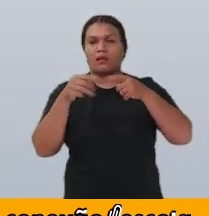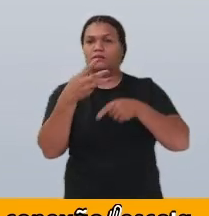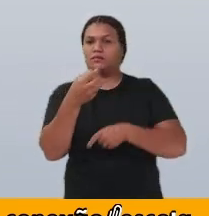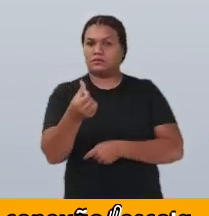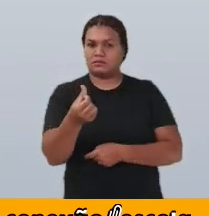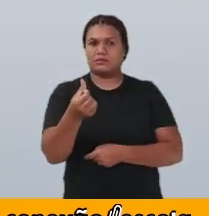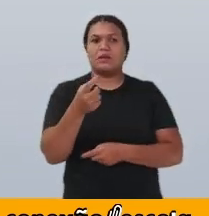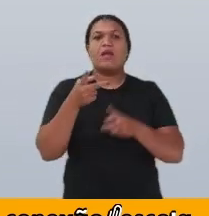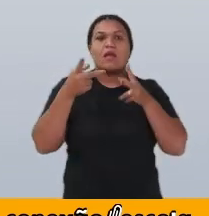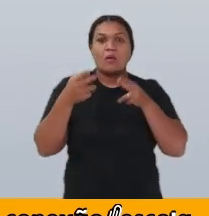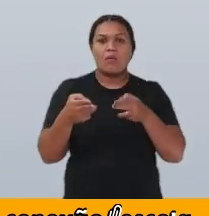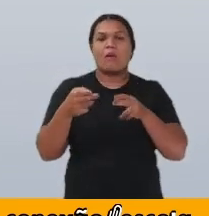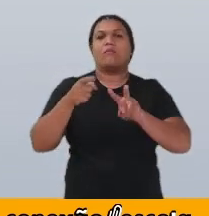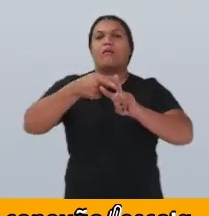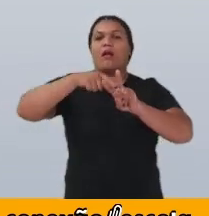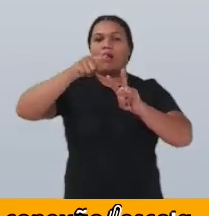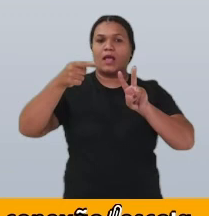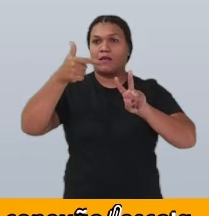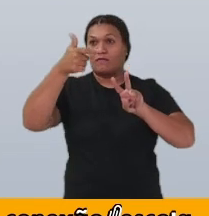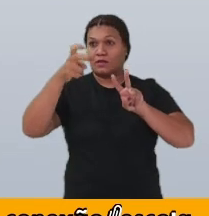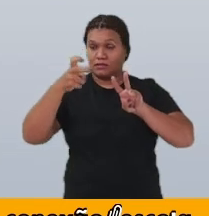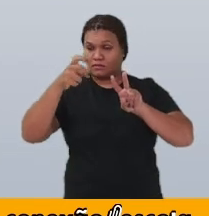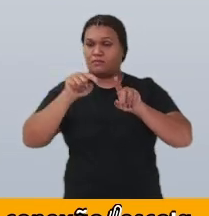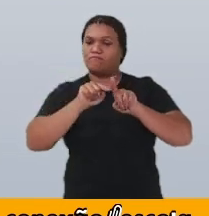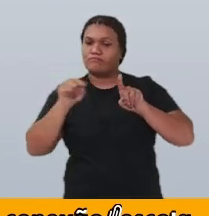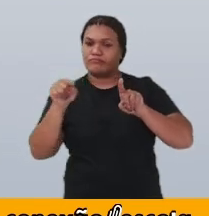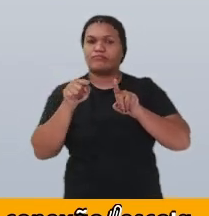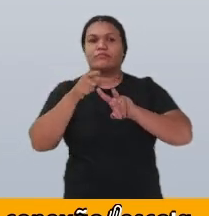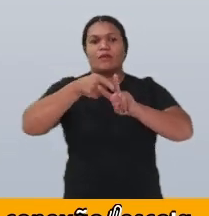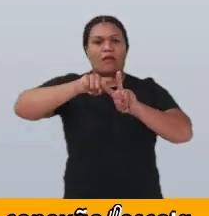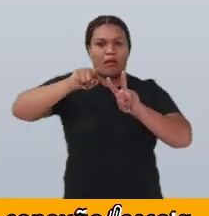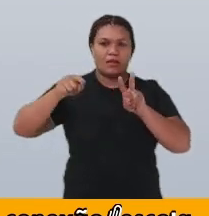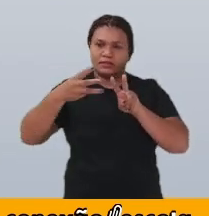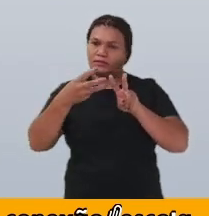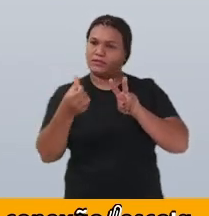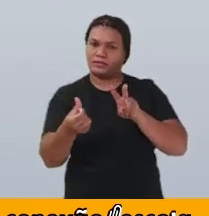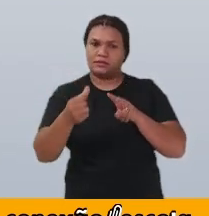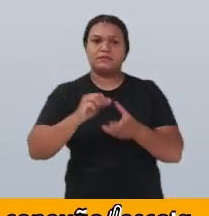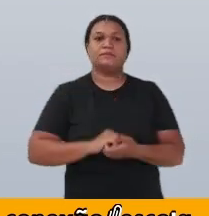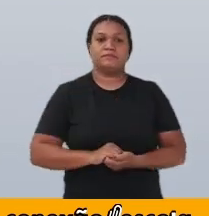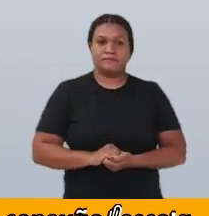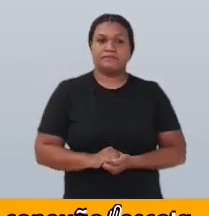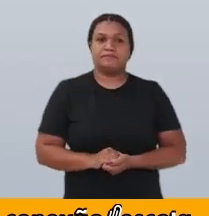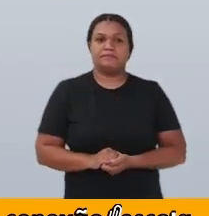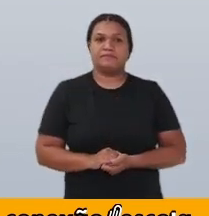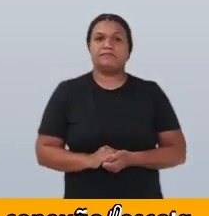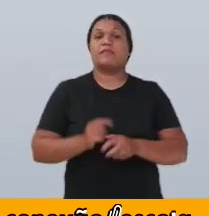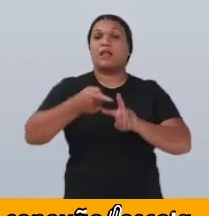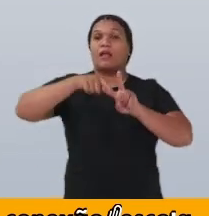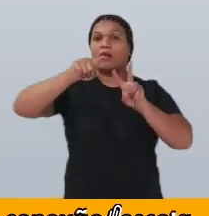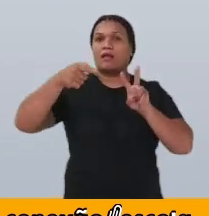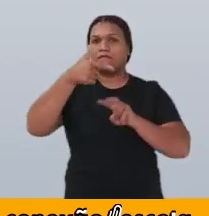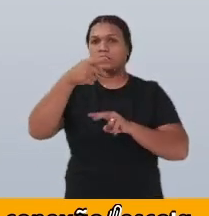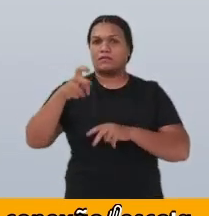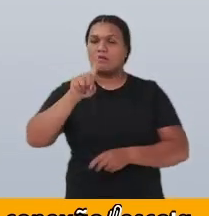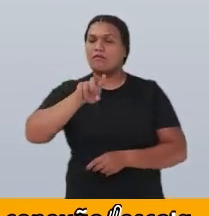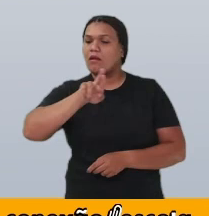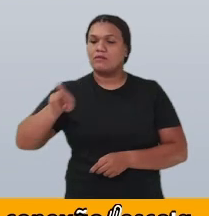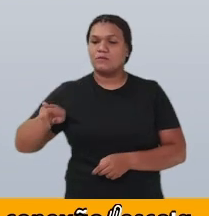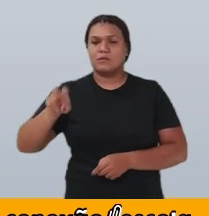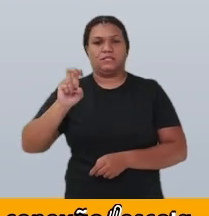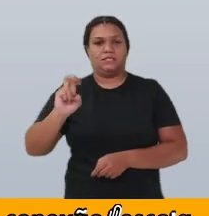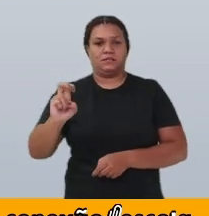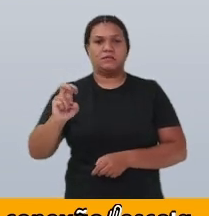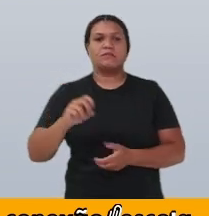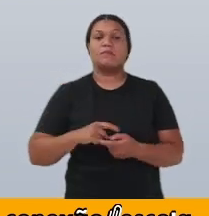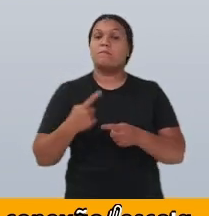25/36 é o mesmo que raiz de 25 sobre raiz de 36. Raiz de 25 é